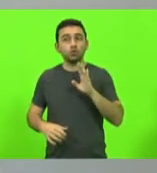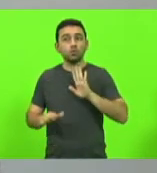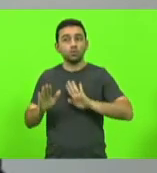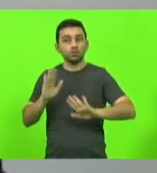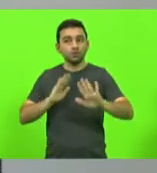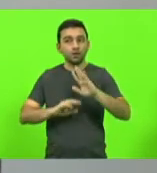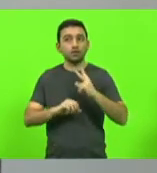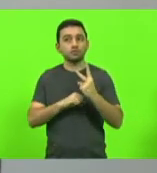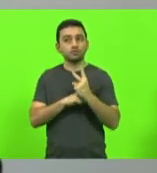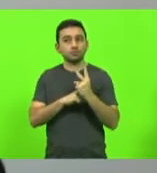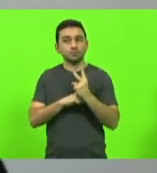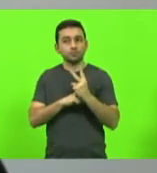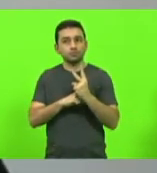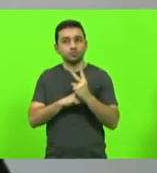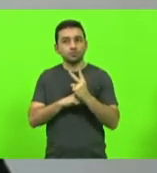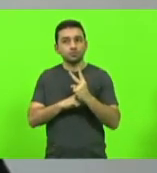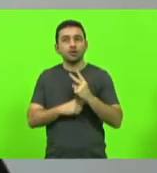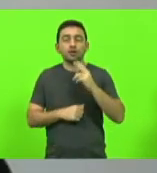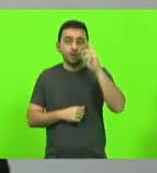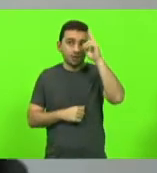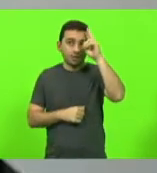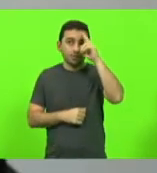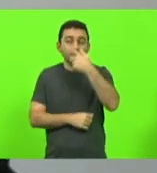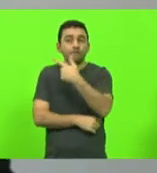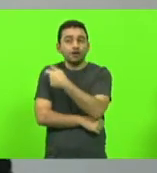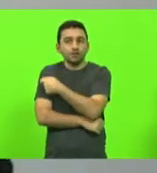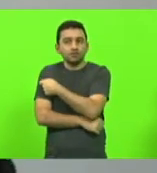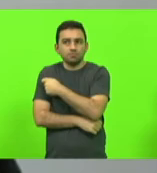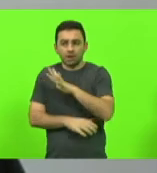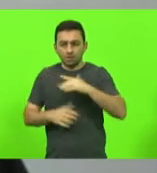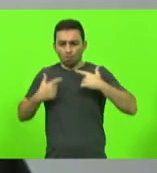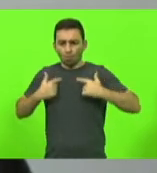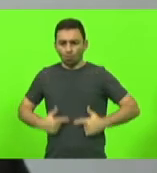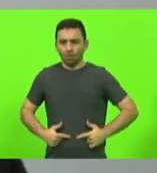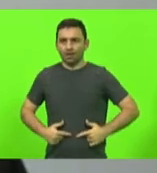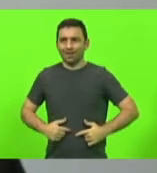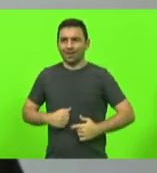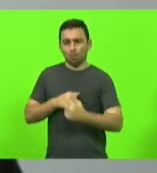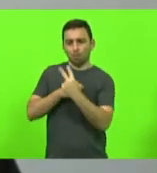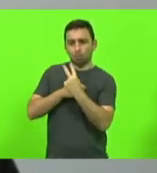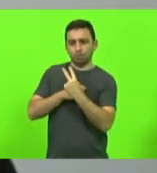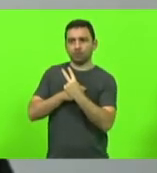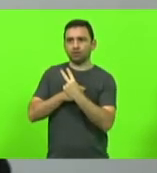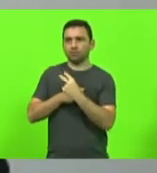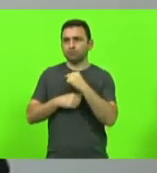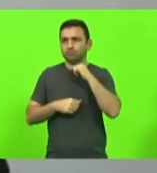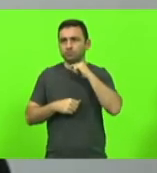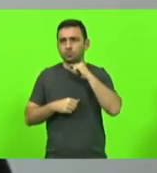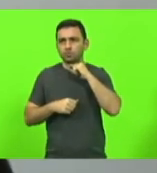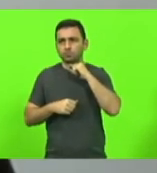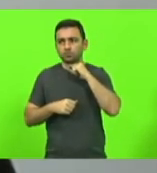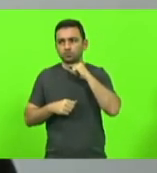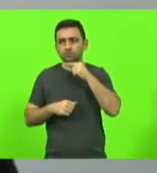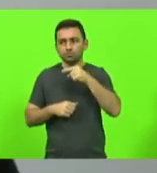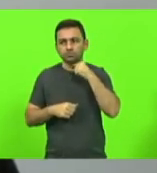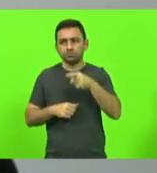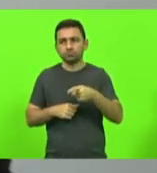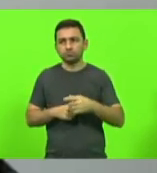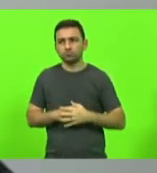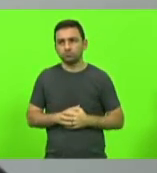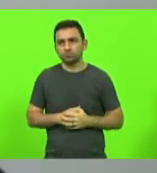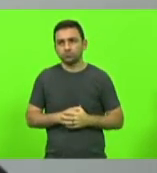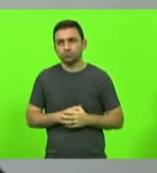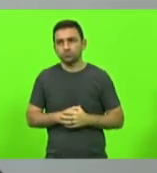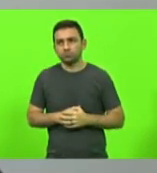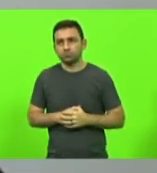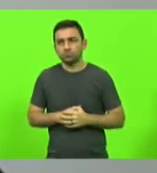proteção, mas nós estamos vacinados, mas não imunizados. Tem essa questão também, porque ainda está em fase de teste. Então,